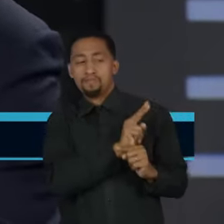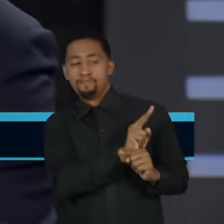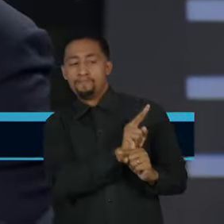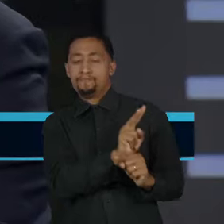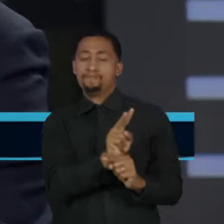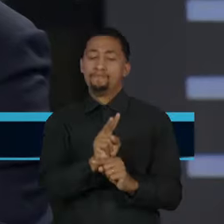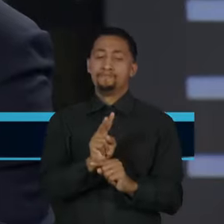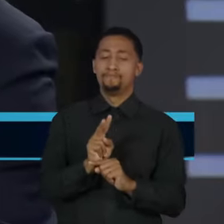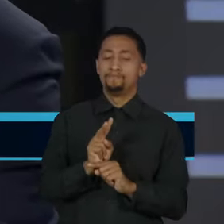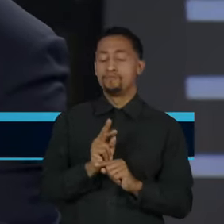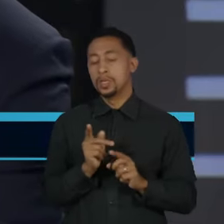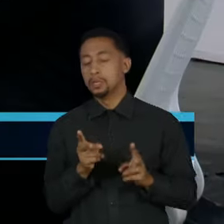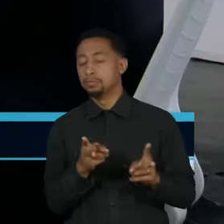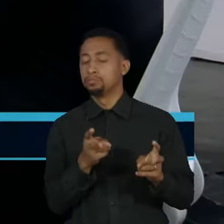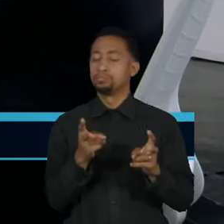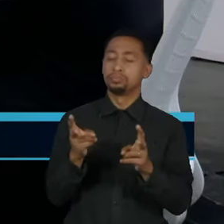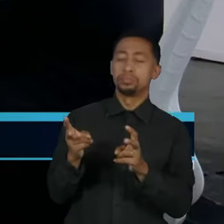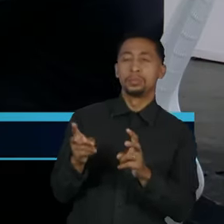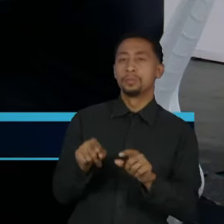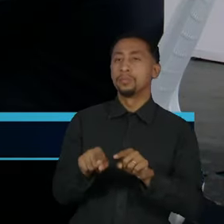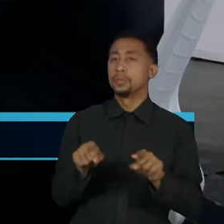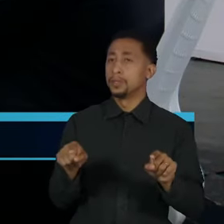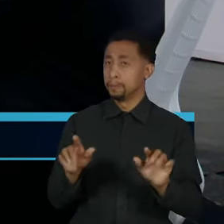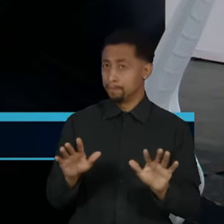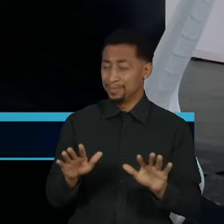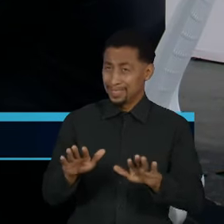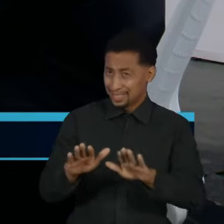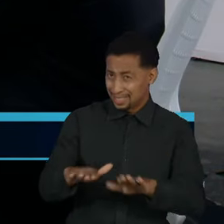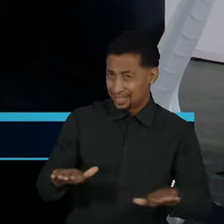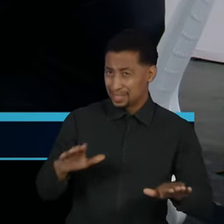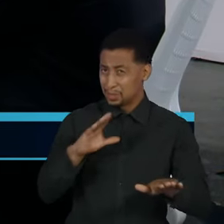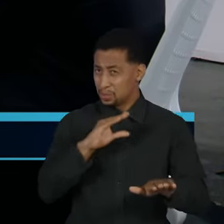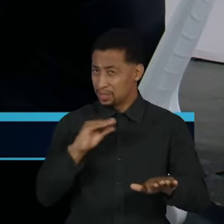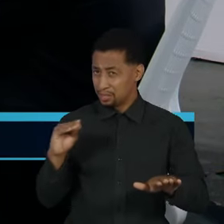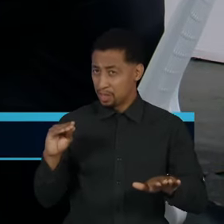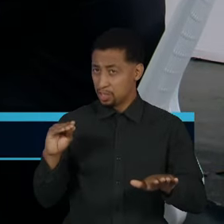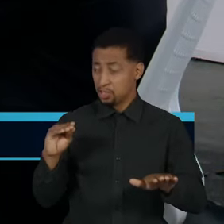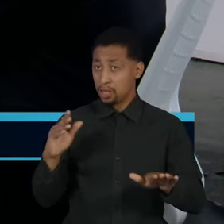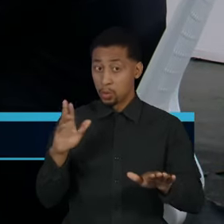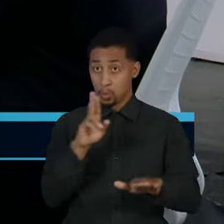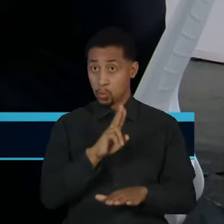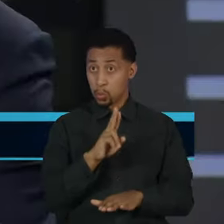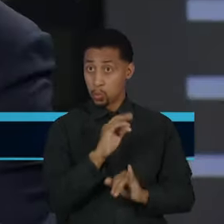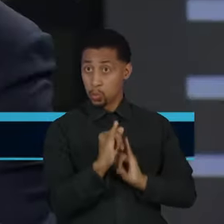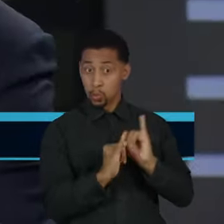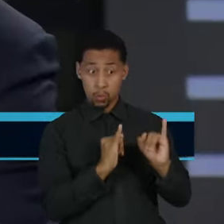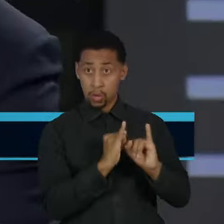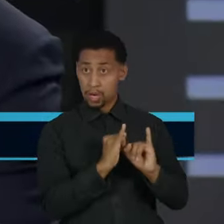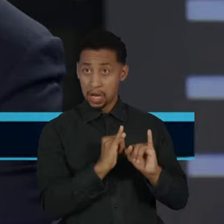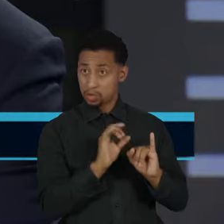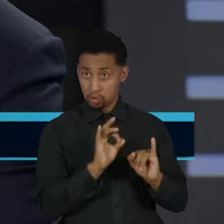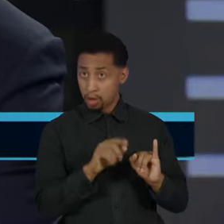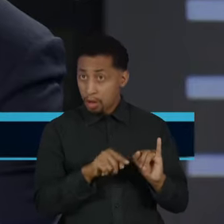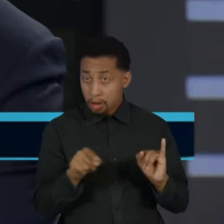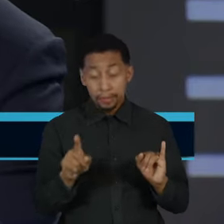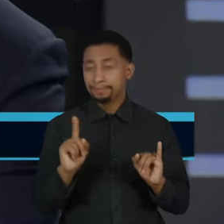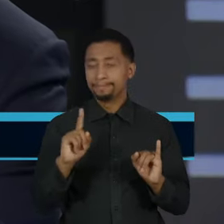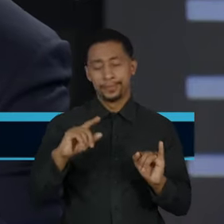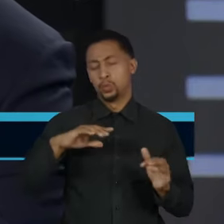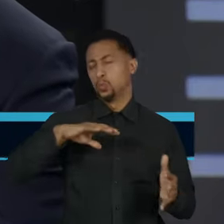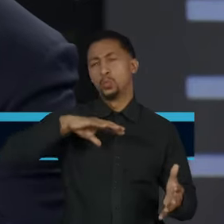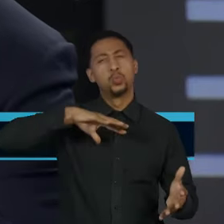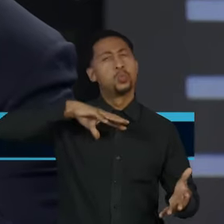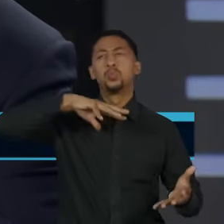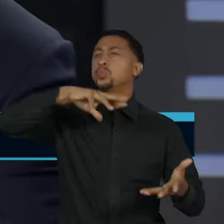relacionamento principalmente, porque não é que as crianças e adolescentes migraram para a internet, a sociedade mundial migrou para a internet, né?